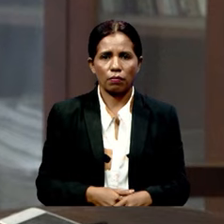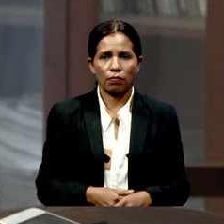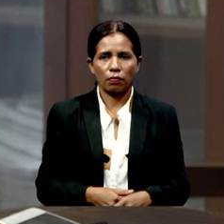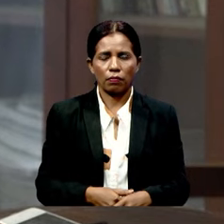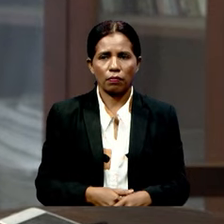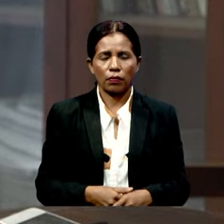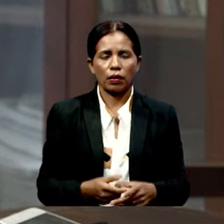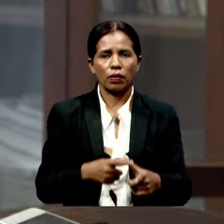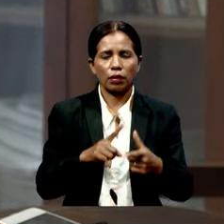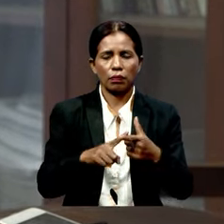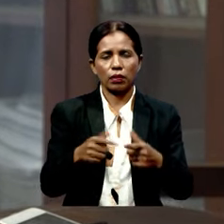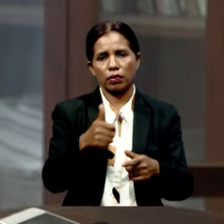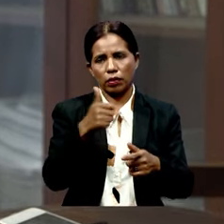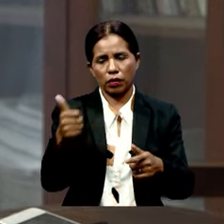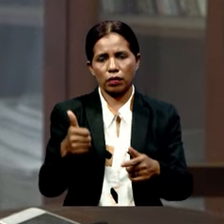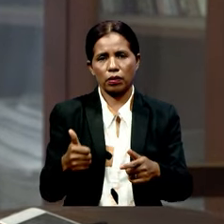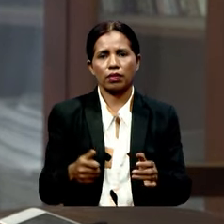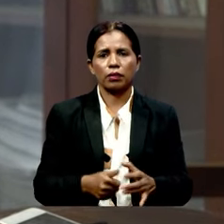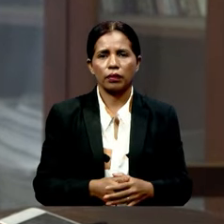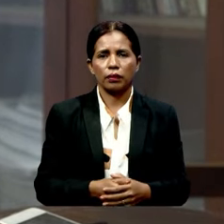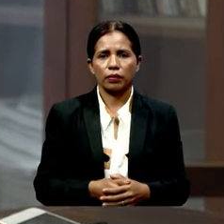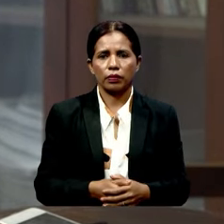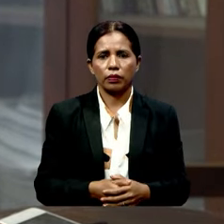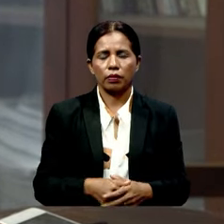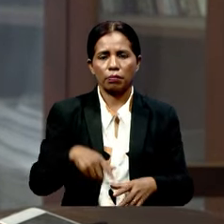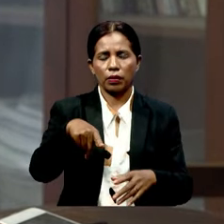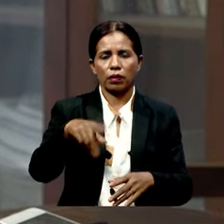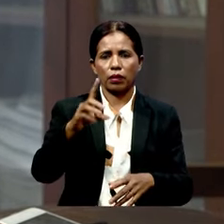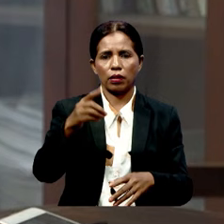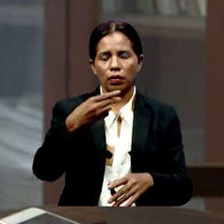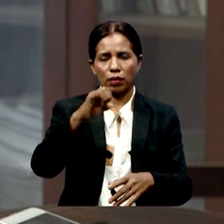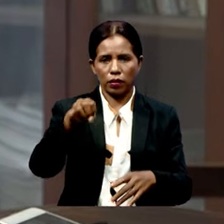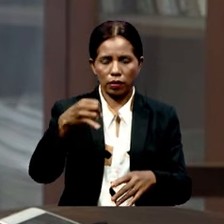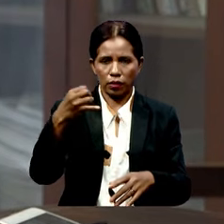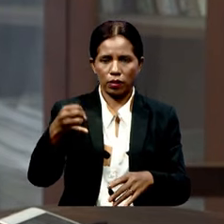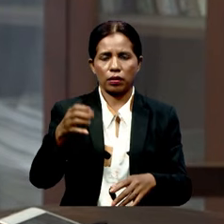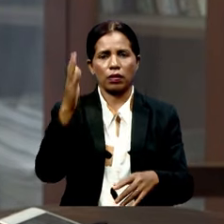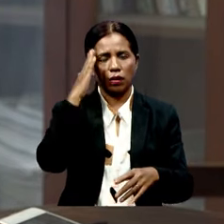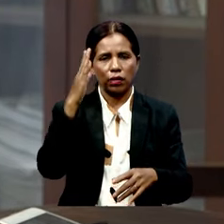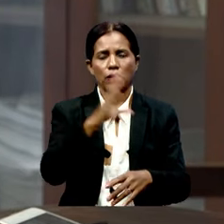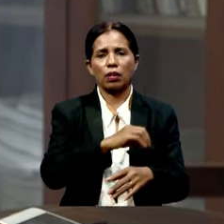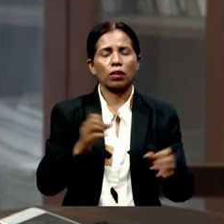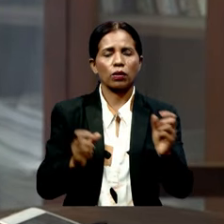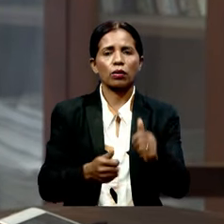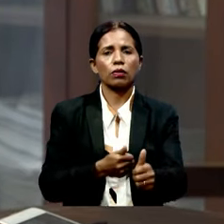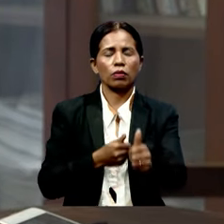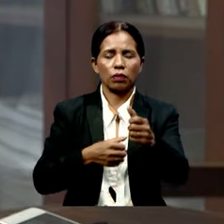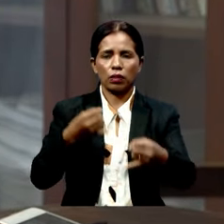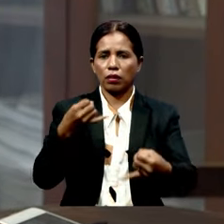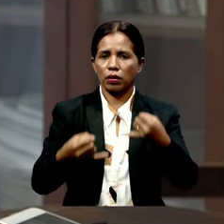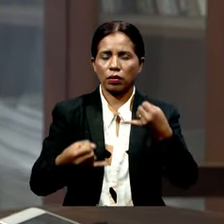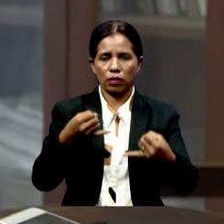o exílio, né? Vou até ver que provedor considera inconstitucional, tribunal até teria,